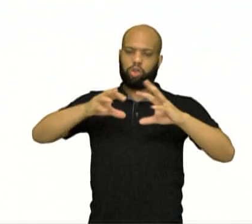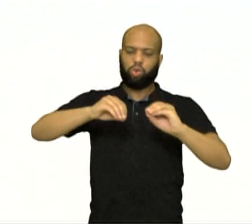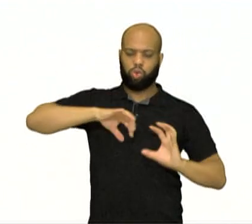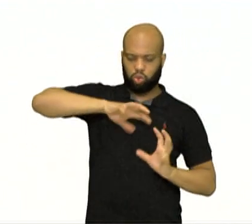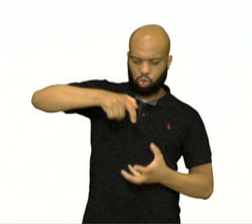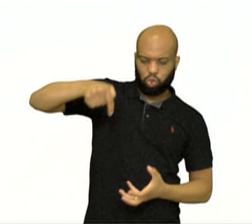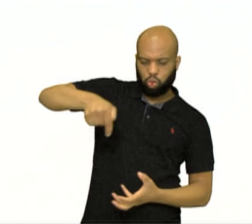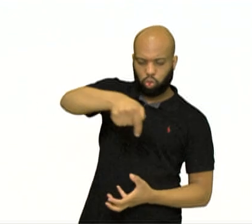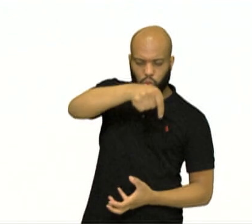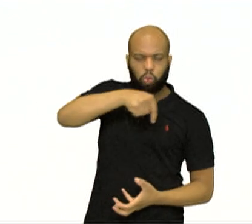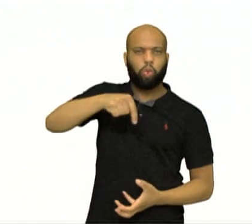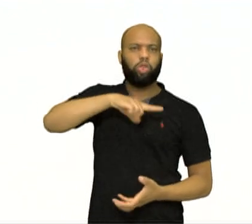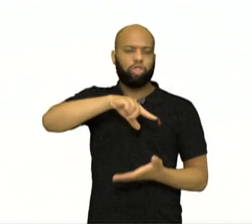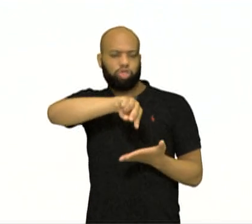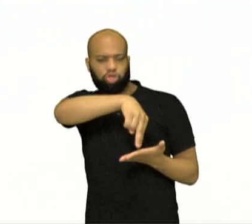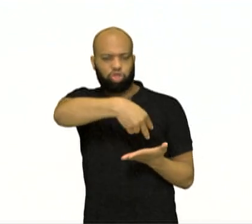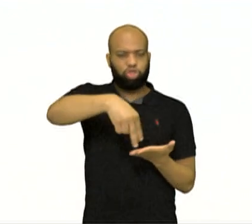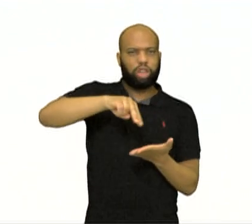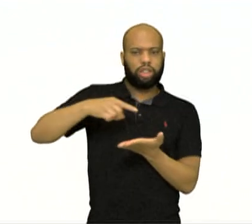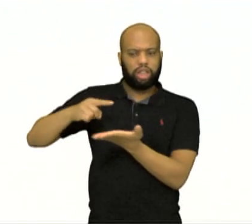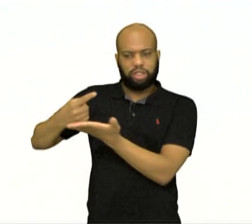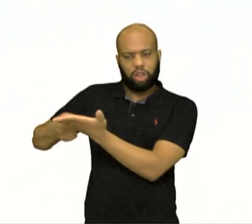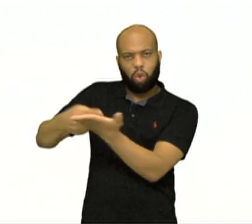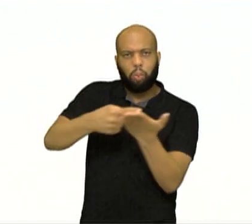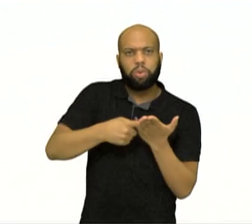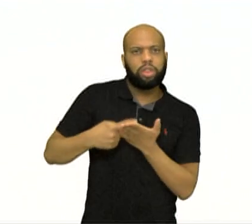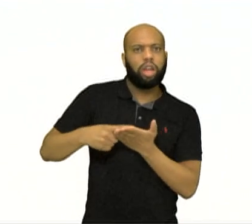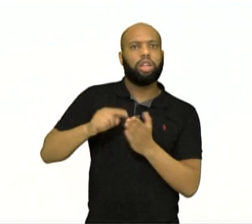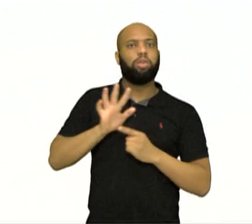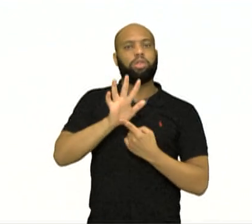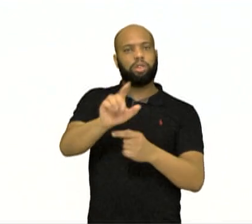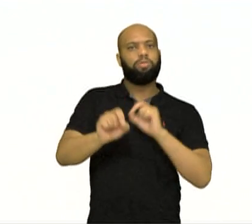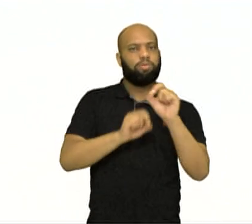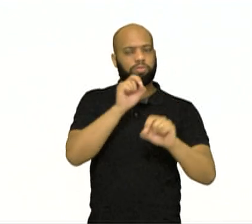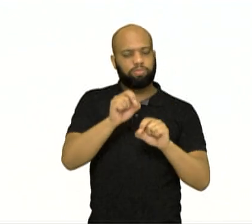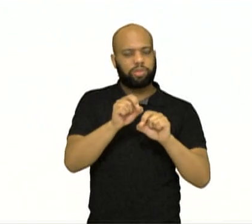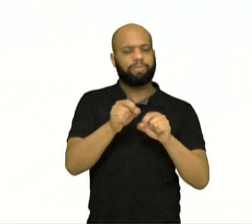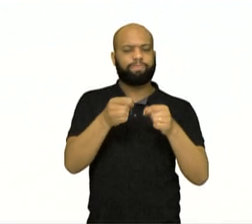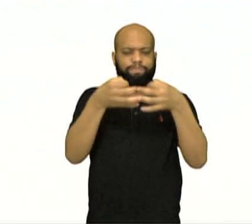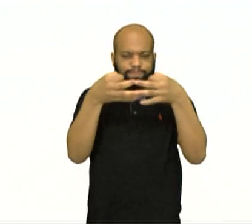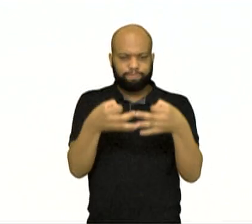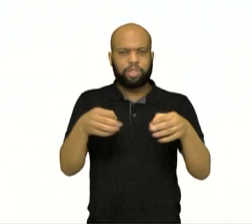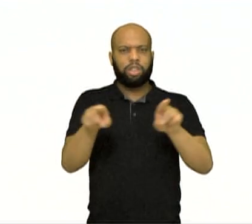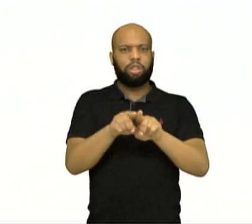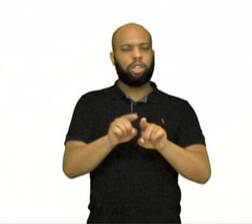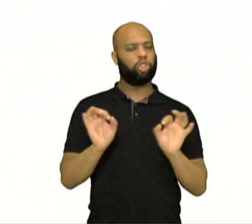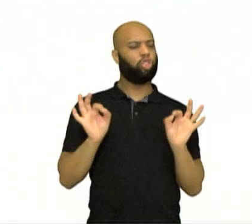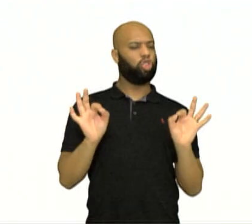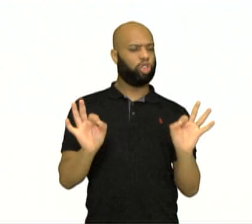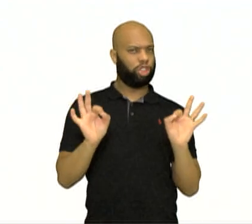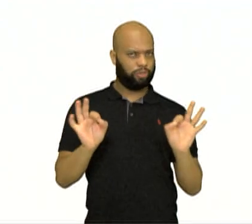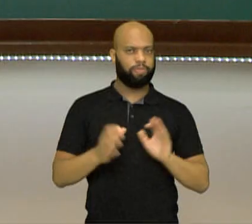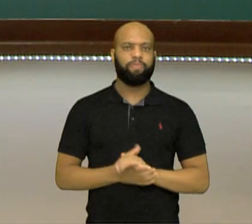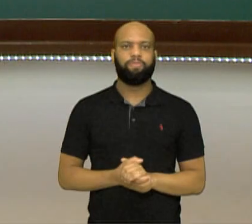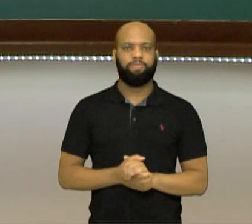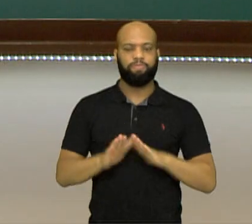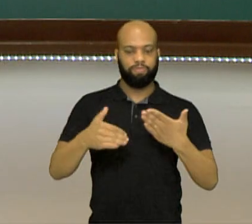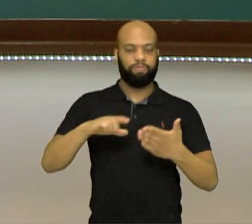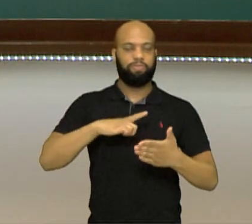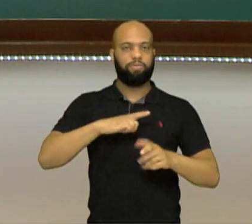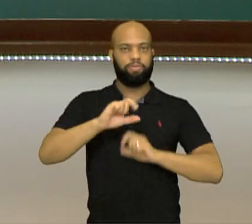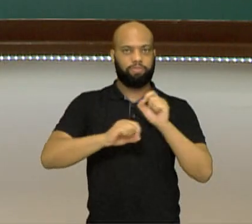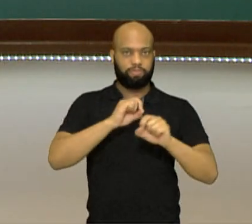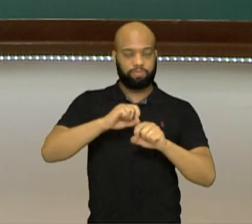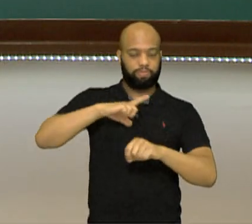suas coreografias que buscavam equilíbrio, harmonia, elegância e graça. Os balés clássicos do